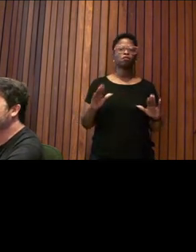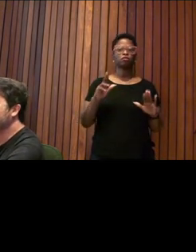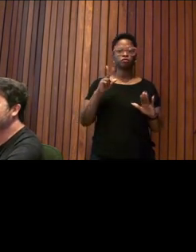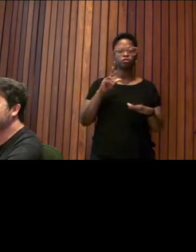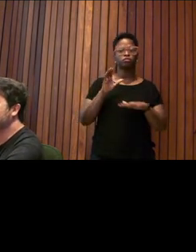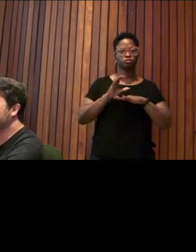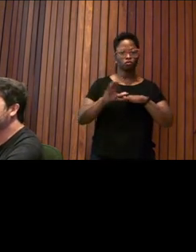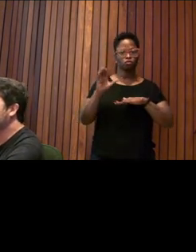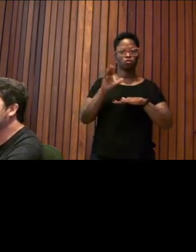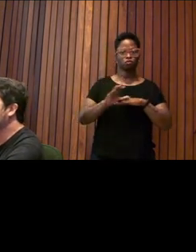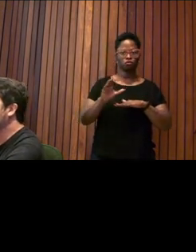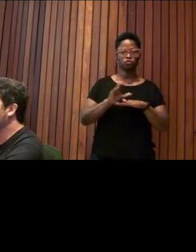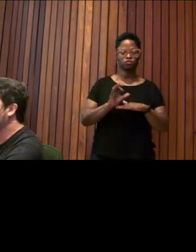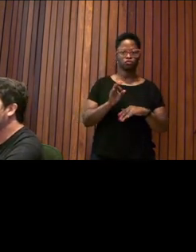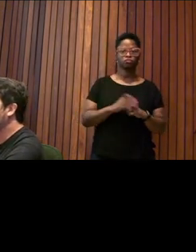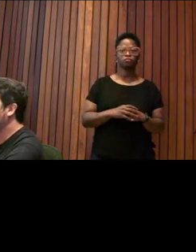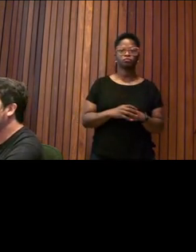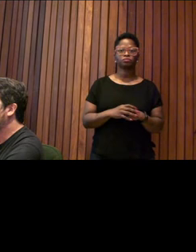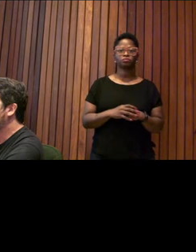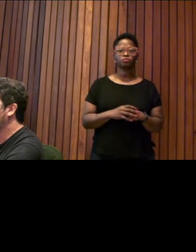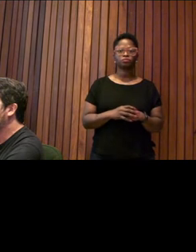desse curso, né?